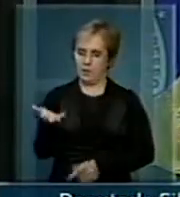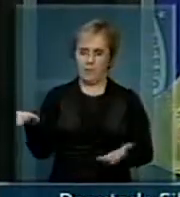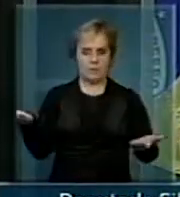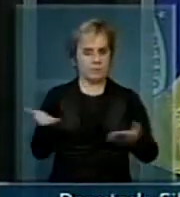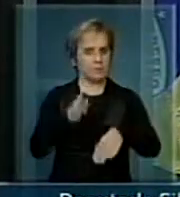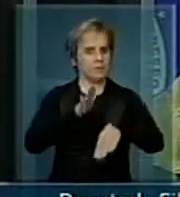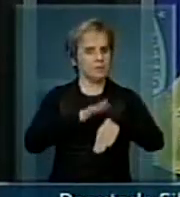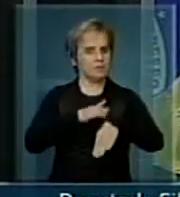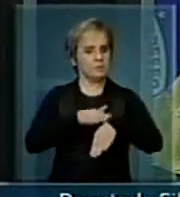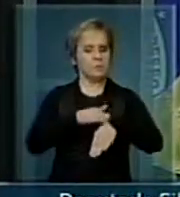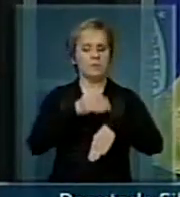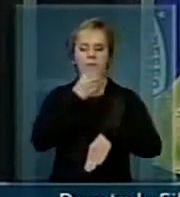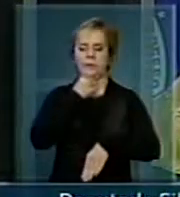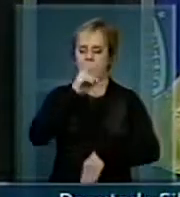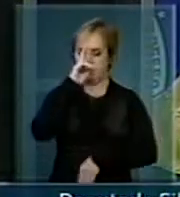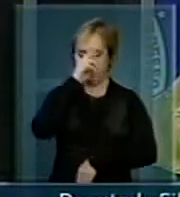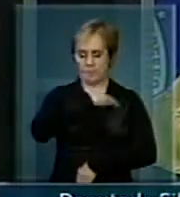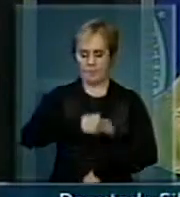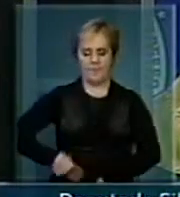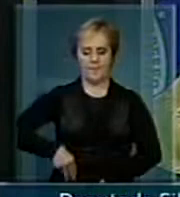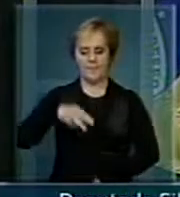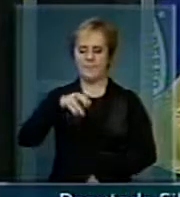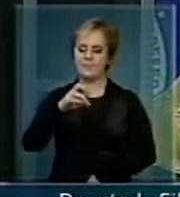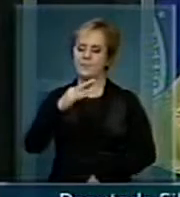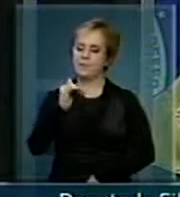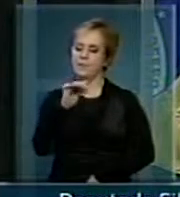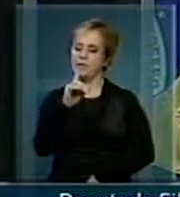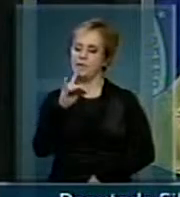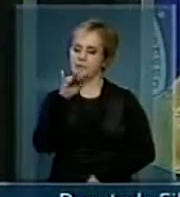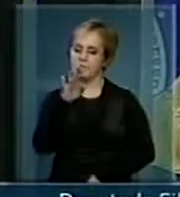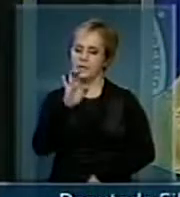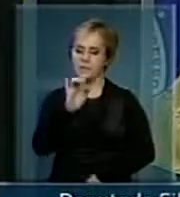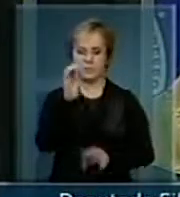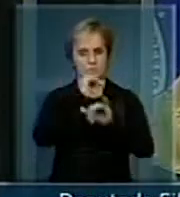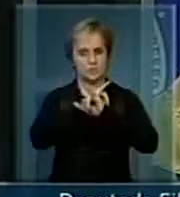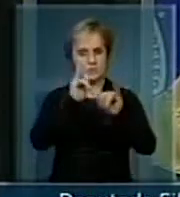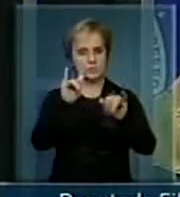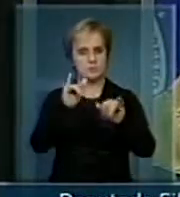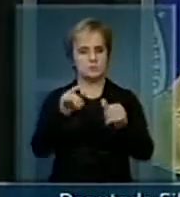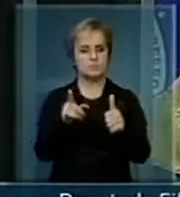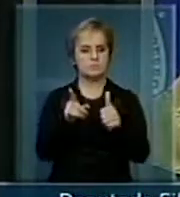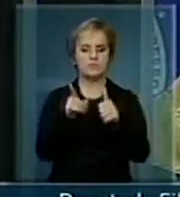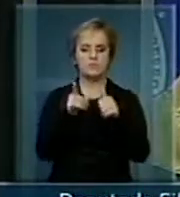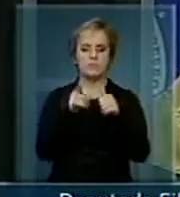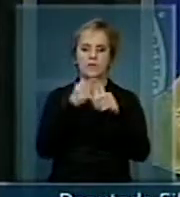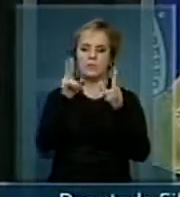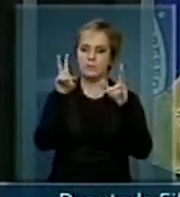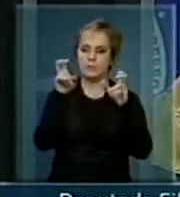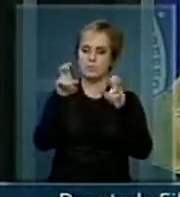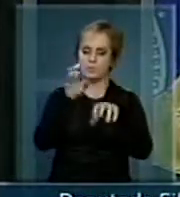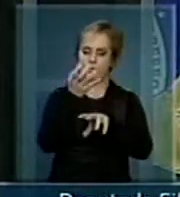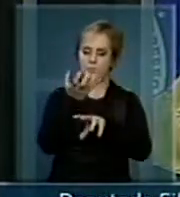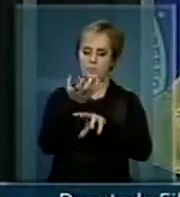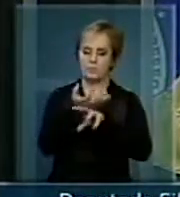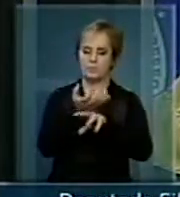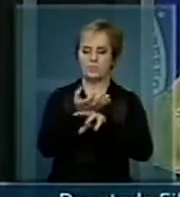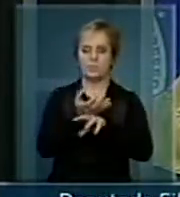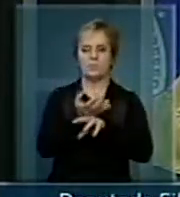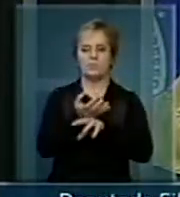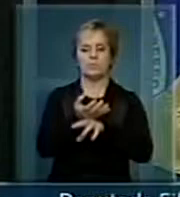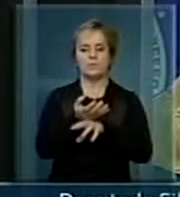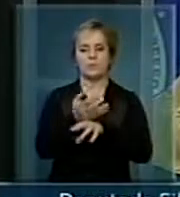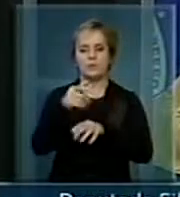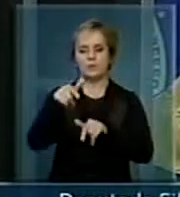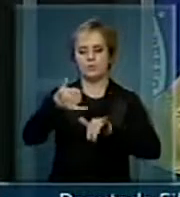momento, o ministro Aloysio Mercadante anuncia que a primeira Nobel de Química, a doutora Ada